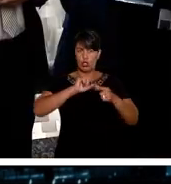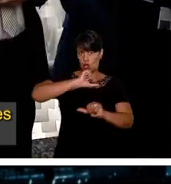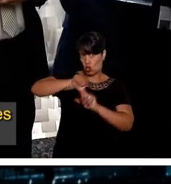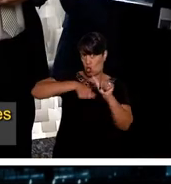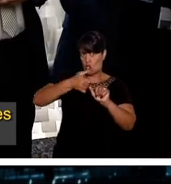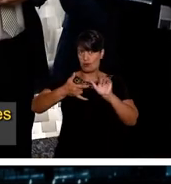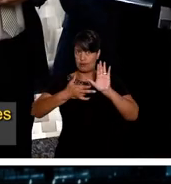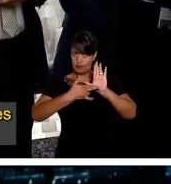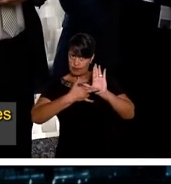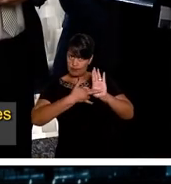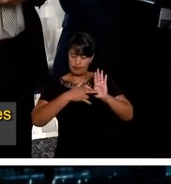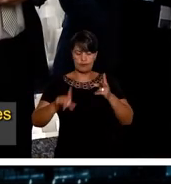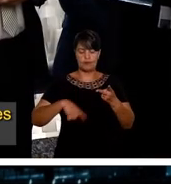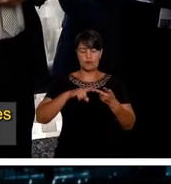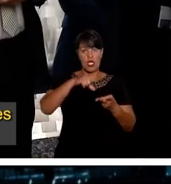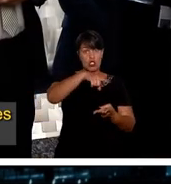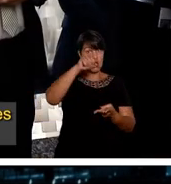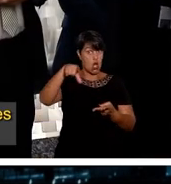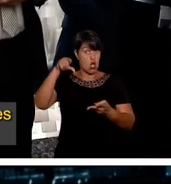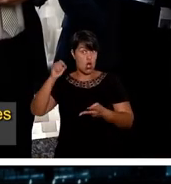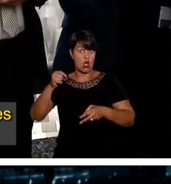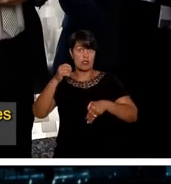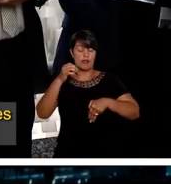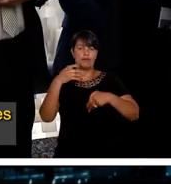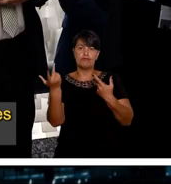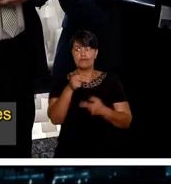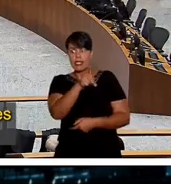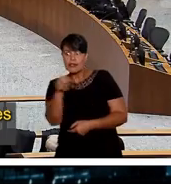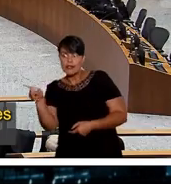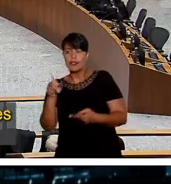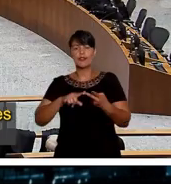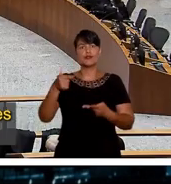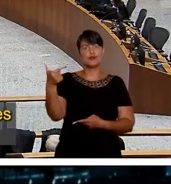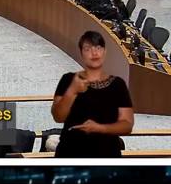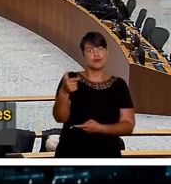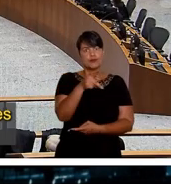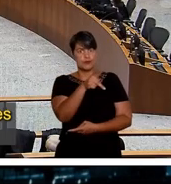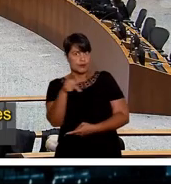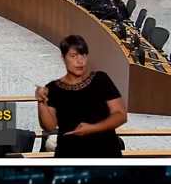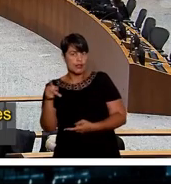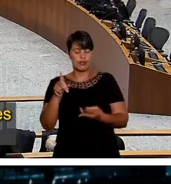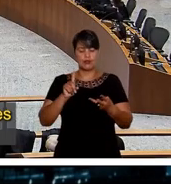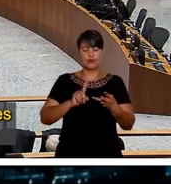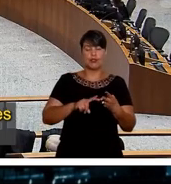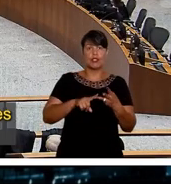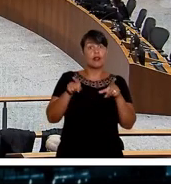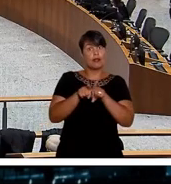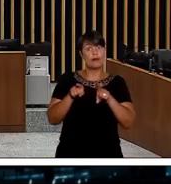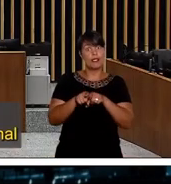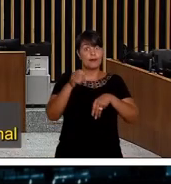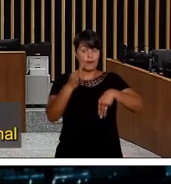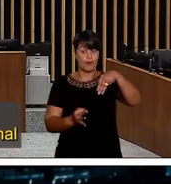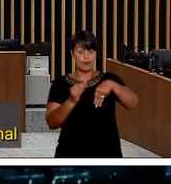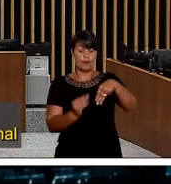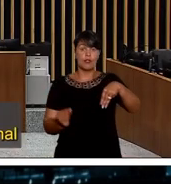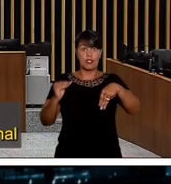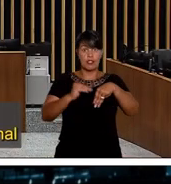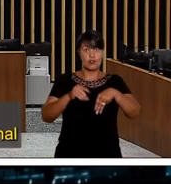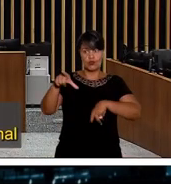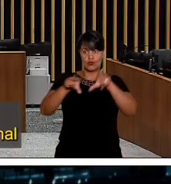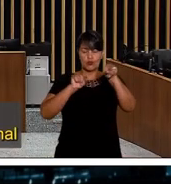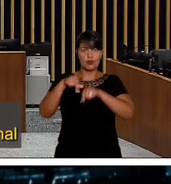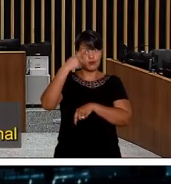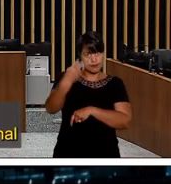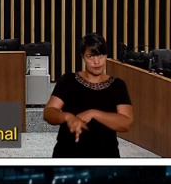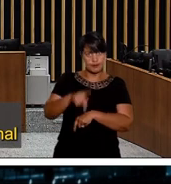interno, eleições de presidentes, de vice-presidentes e de candidatos a ministros do tribunal. Os 15